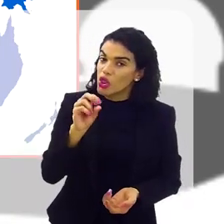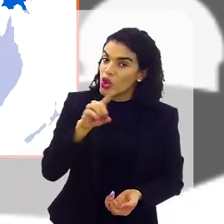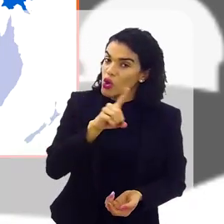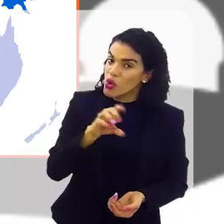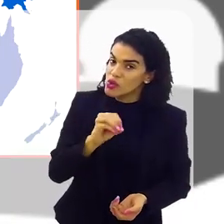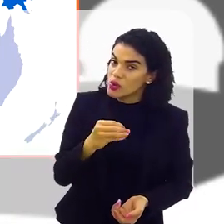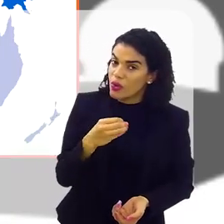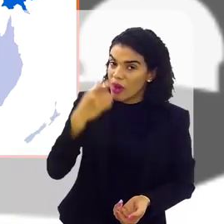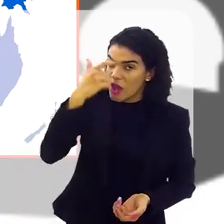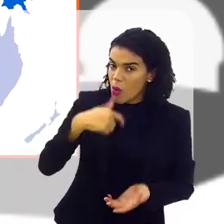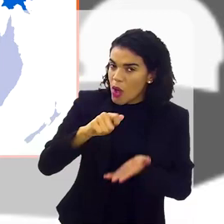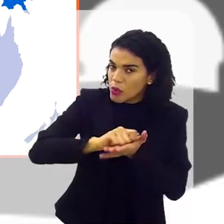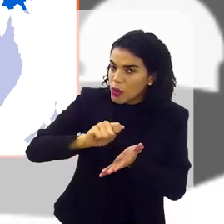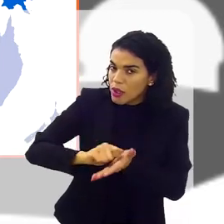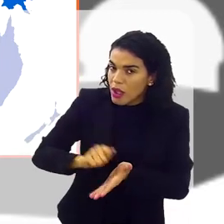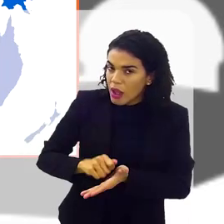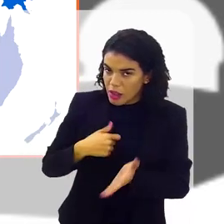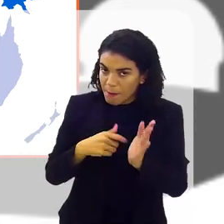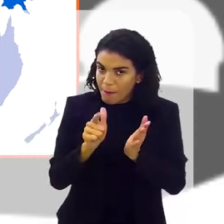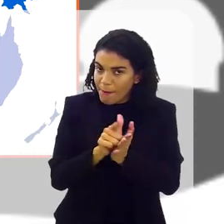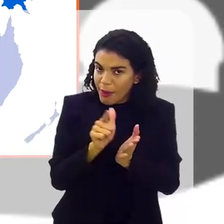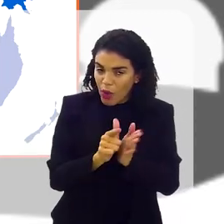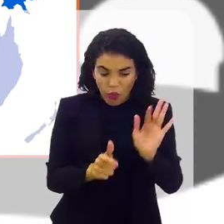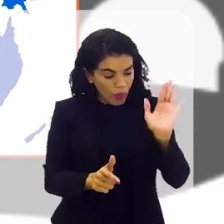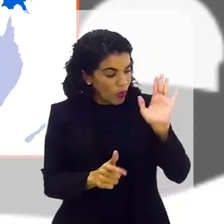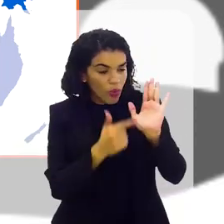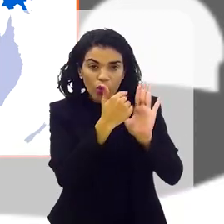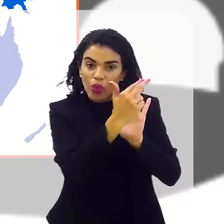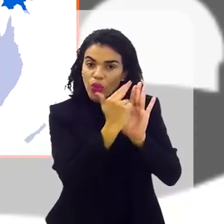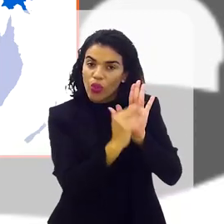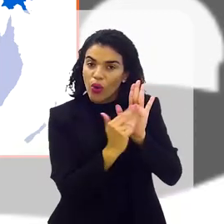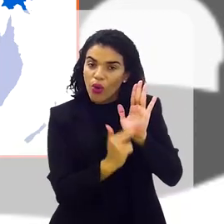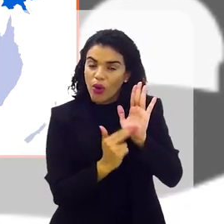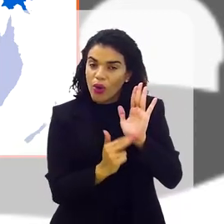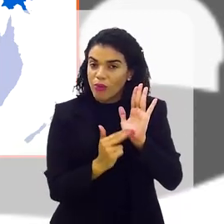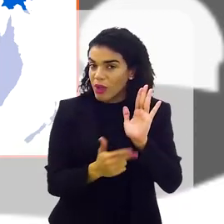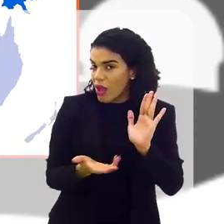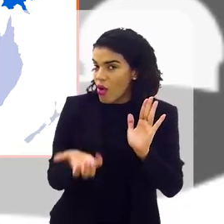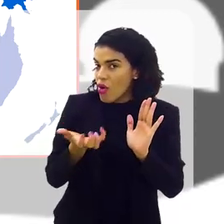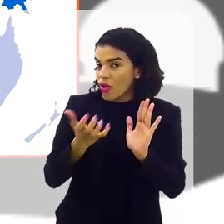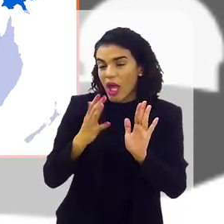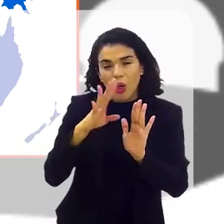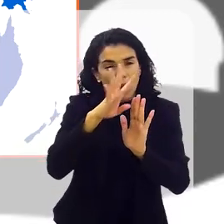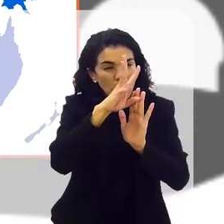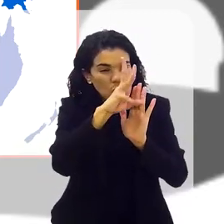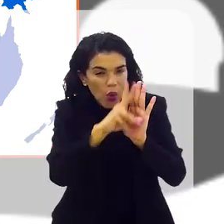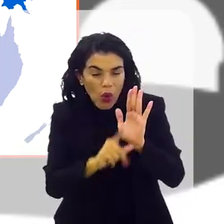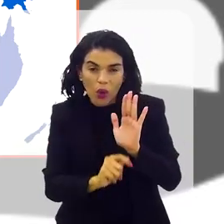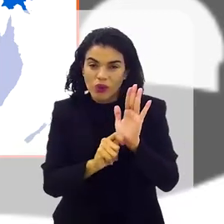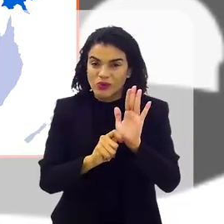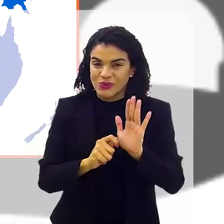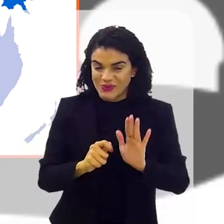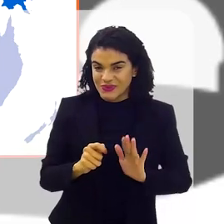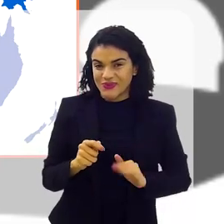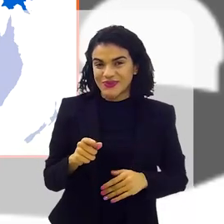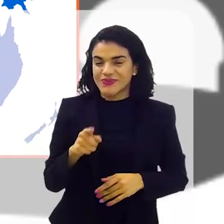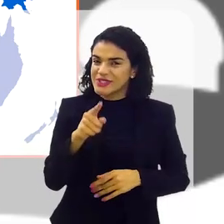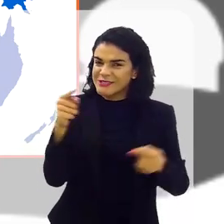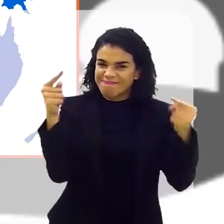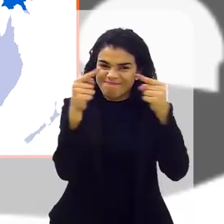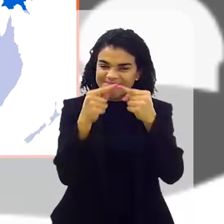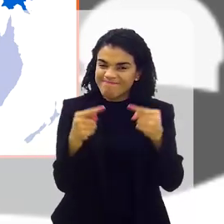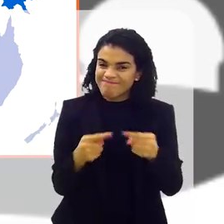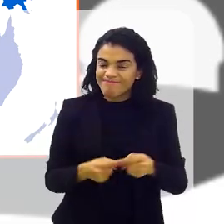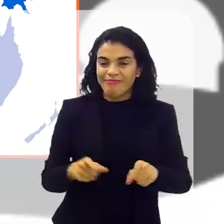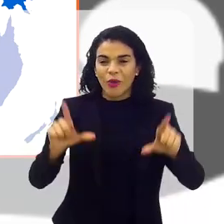gostoso Você já notou eu até anotei eu tô com papel aqui com os nomes é porque eu quero enlouquecer não de forma nenhuma você tá